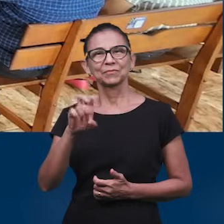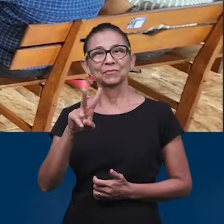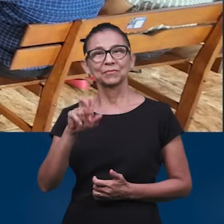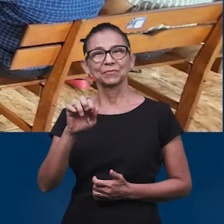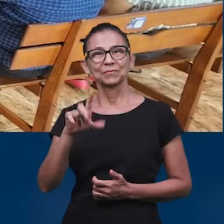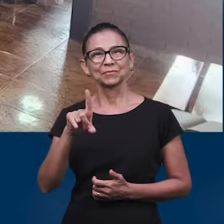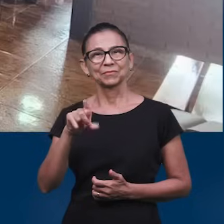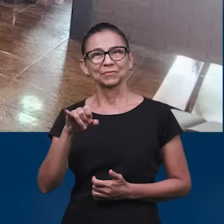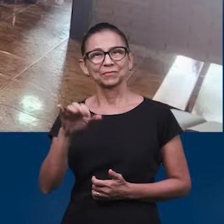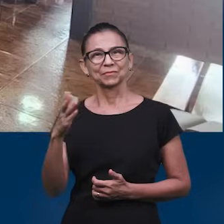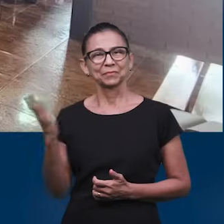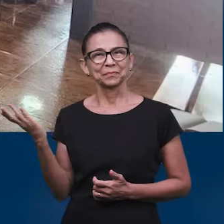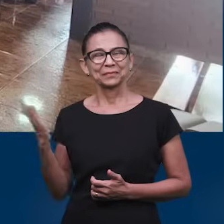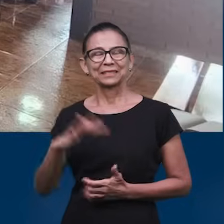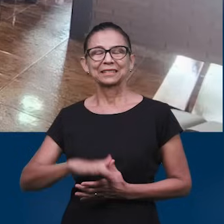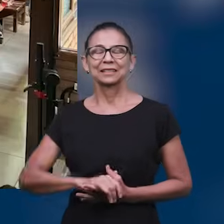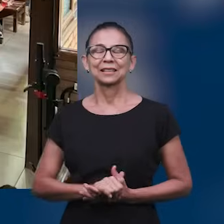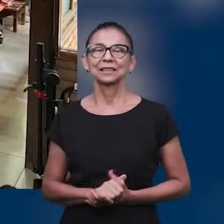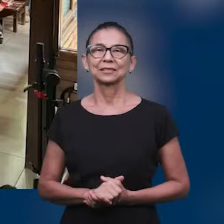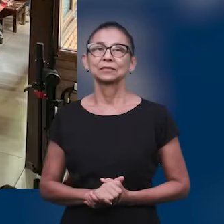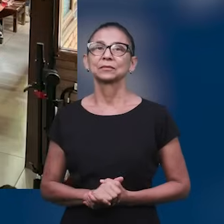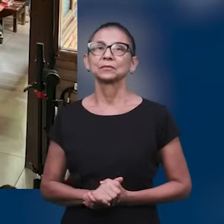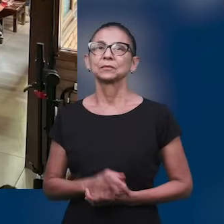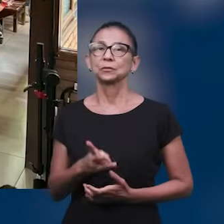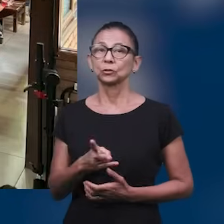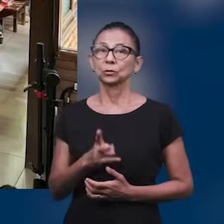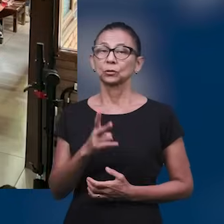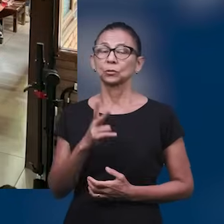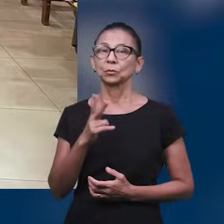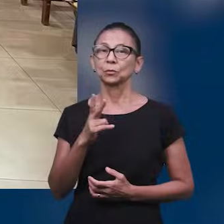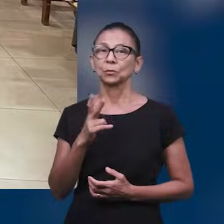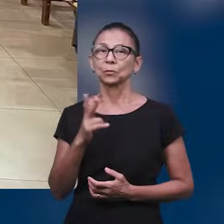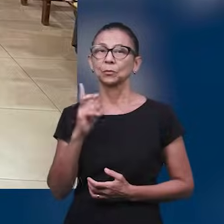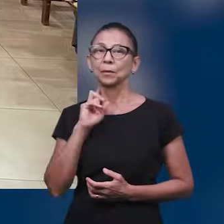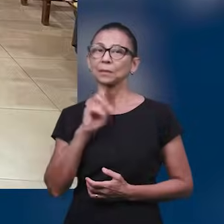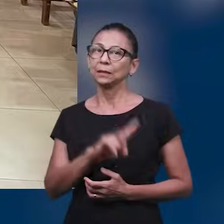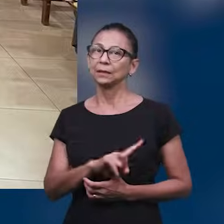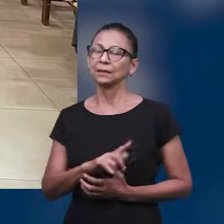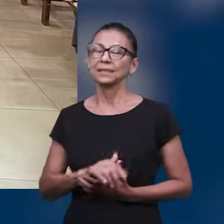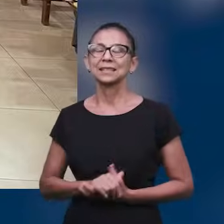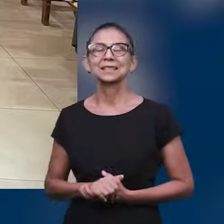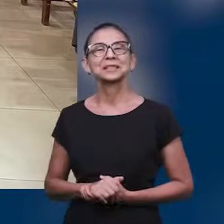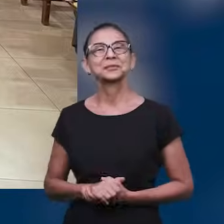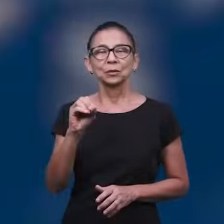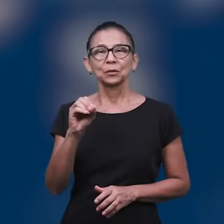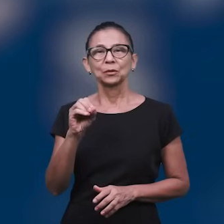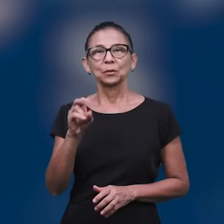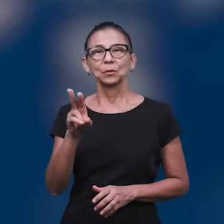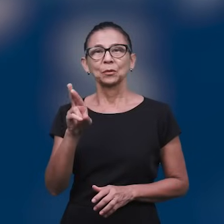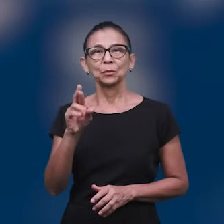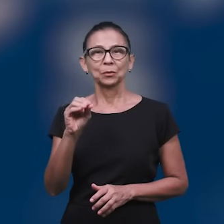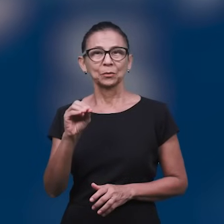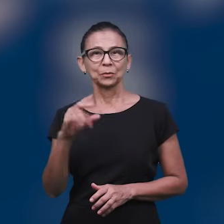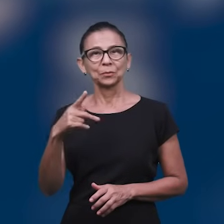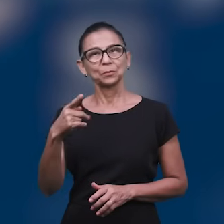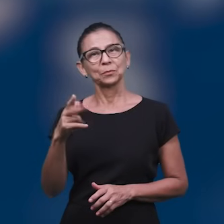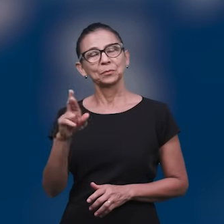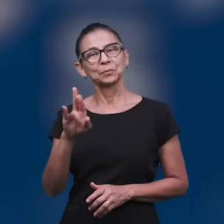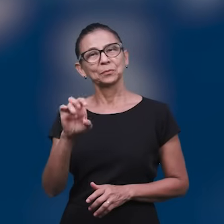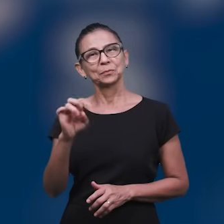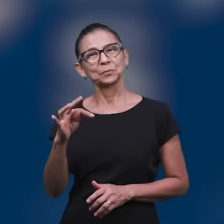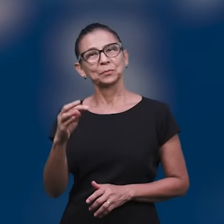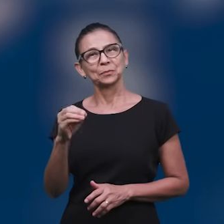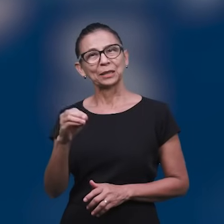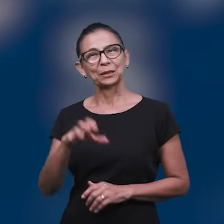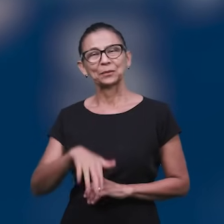de Itabira, agora da Igreja do Machado. Ainda de Itabira, da Igreja Vila São Geraldo. Da Igreja de Cachoeira